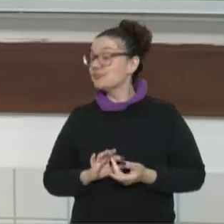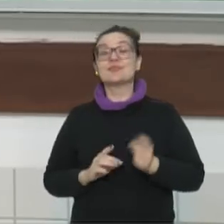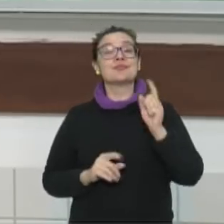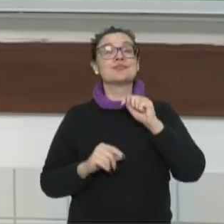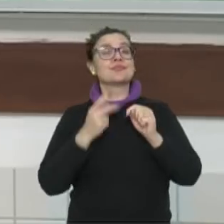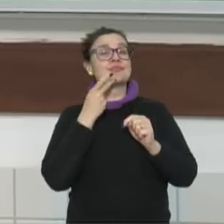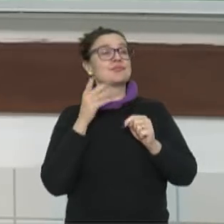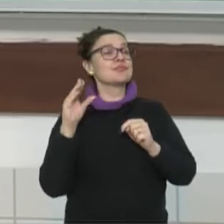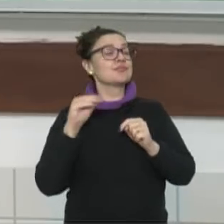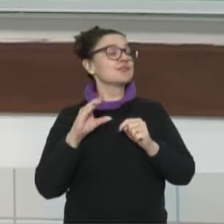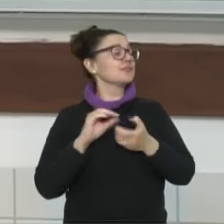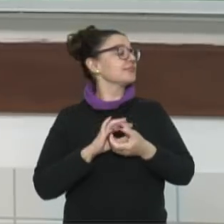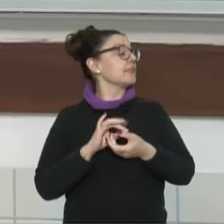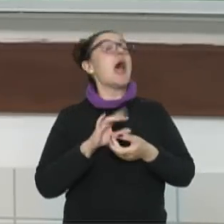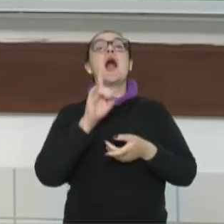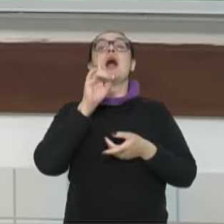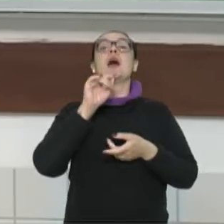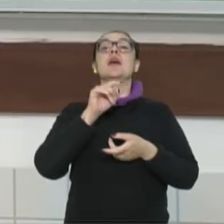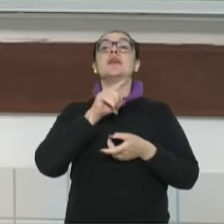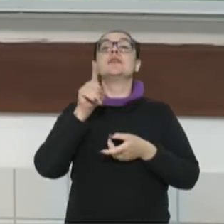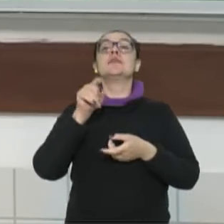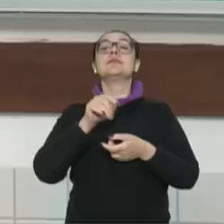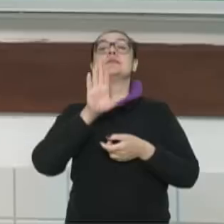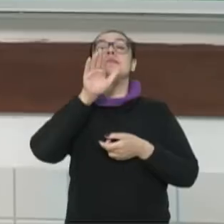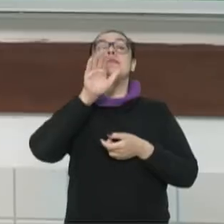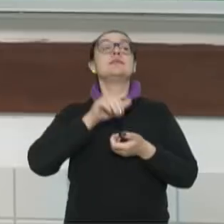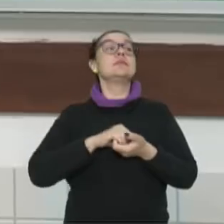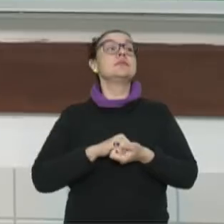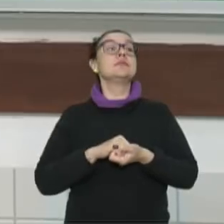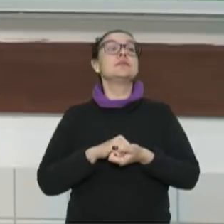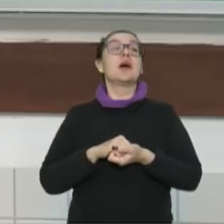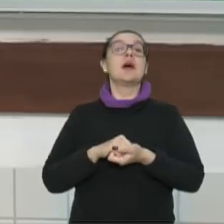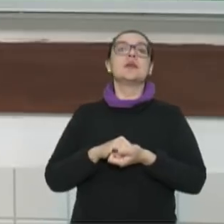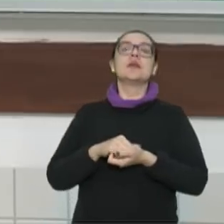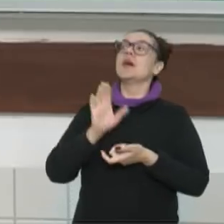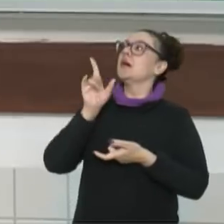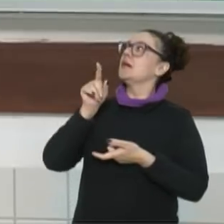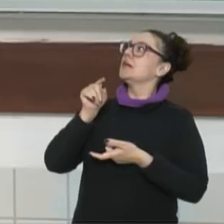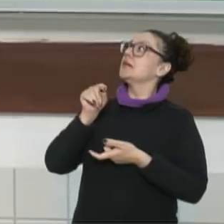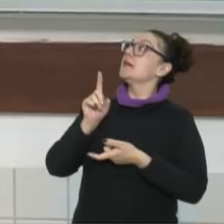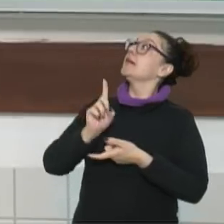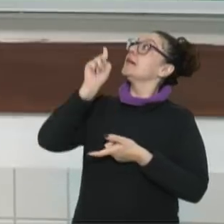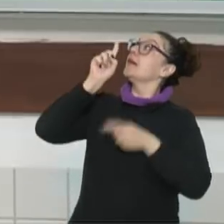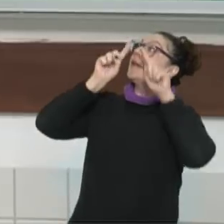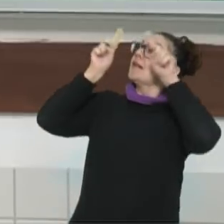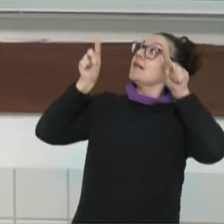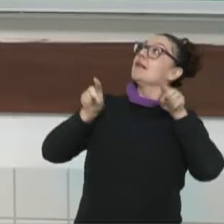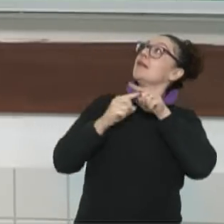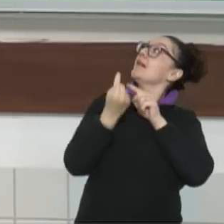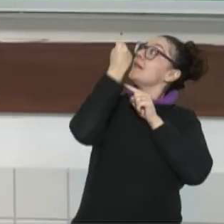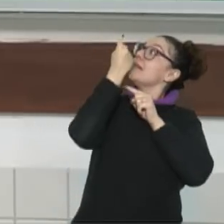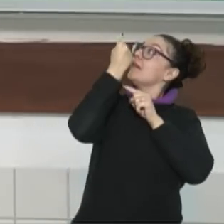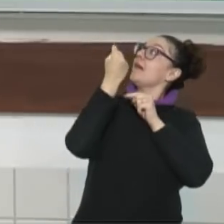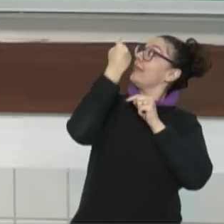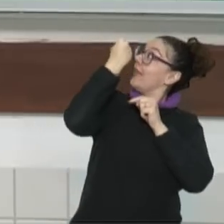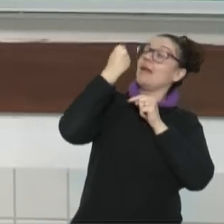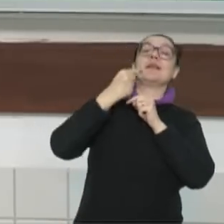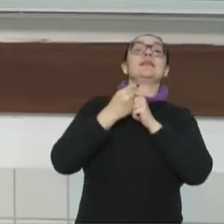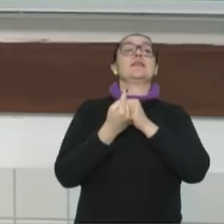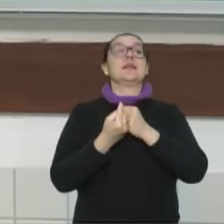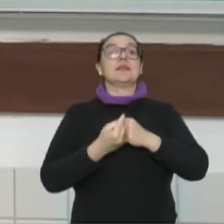tinha que falar? Alguém pode me ajudar? Francis, você lembra o que eu tinha que falar?